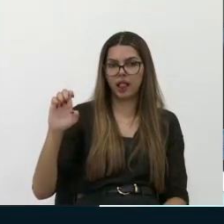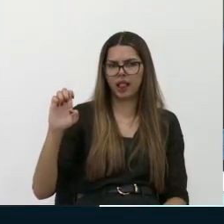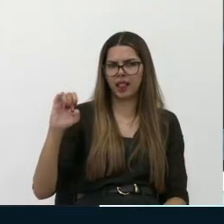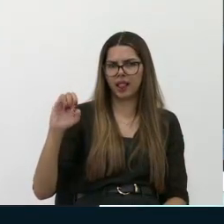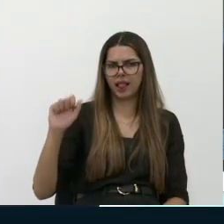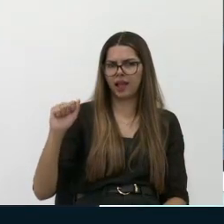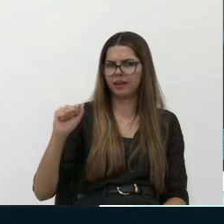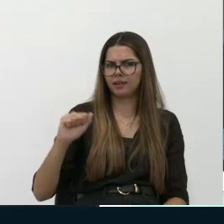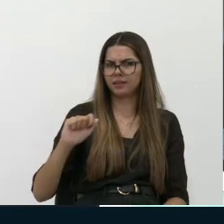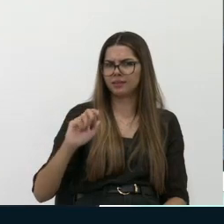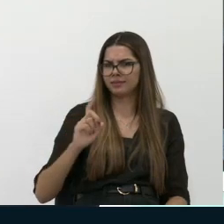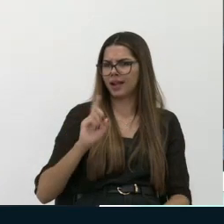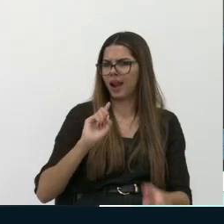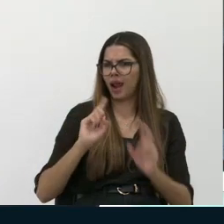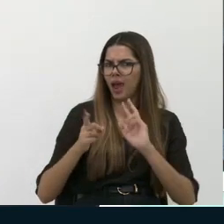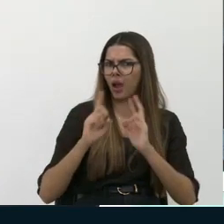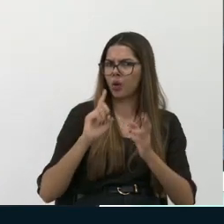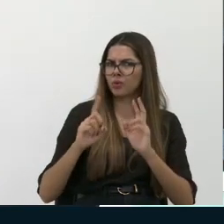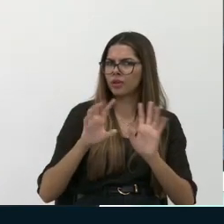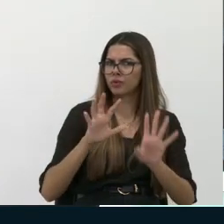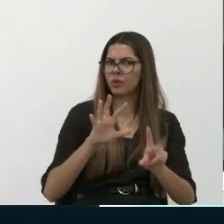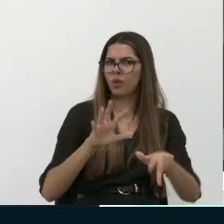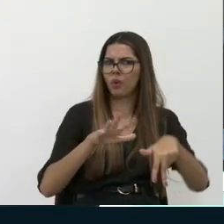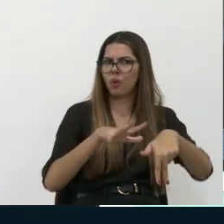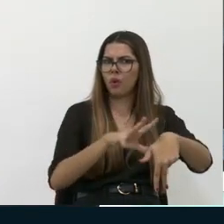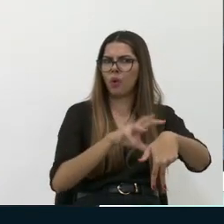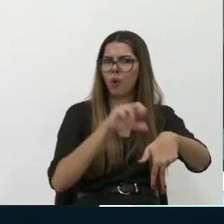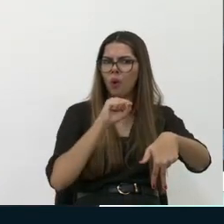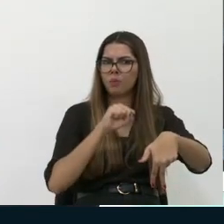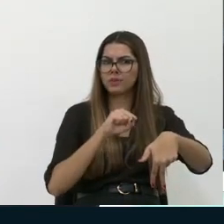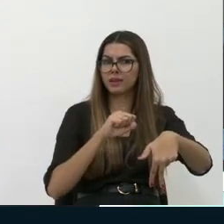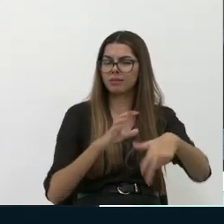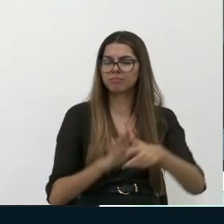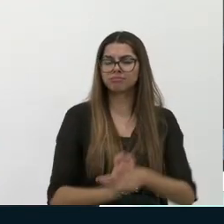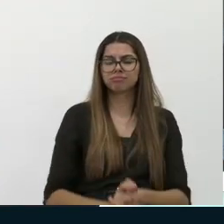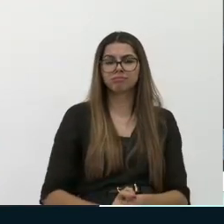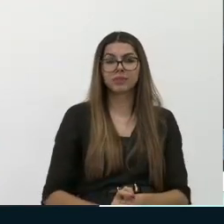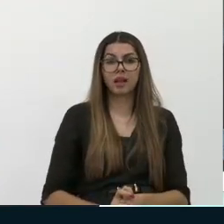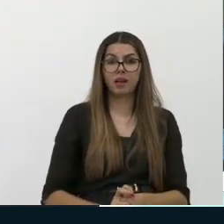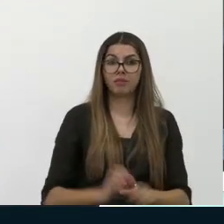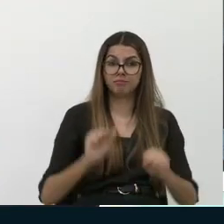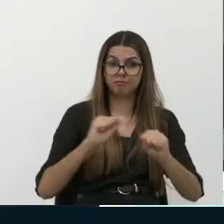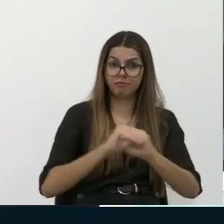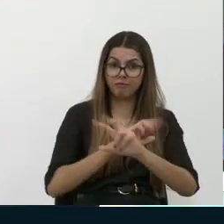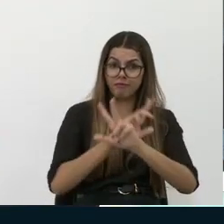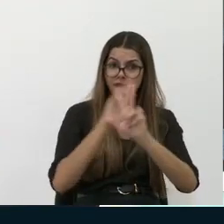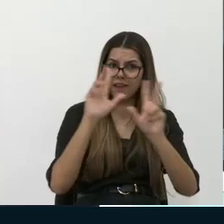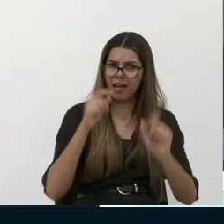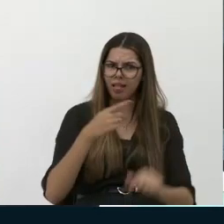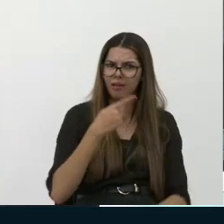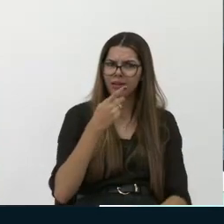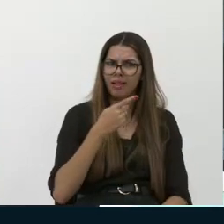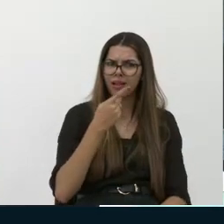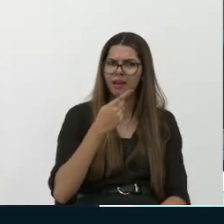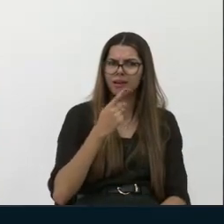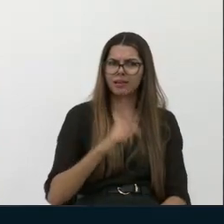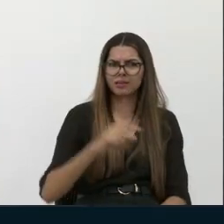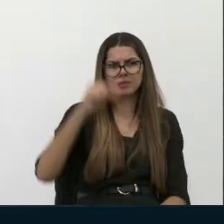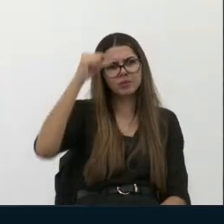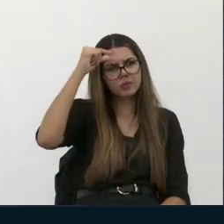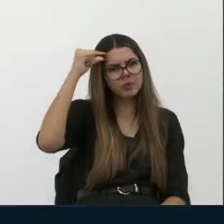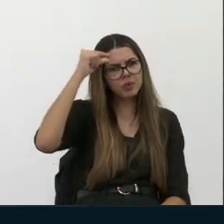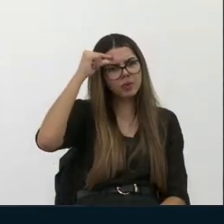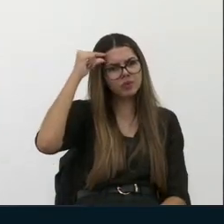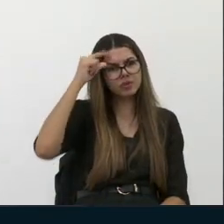uma acusação de corrupção, né? E aí, como ele falou claramente que há corrupção no governo Guti, lá